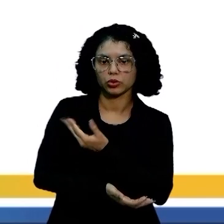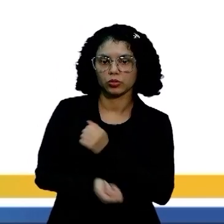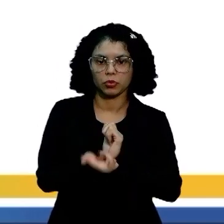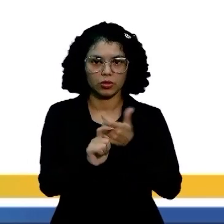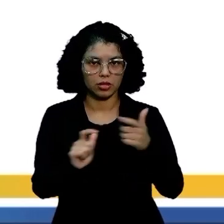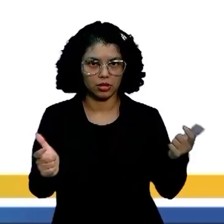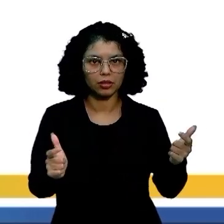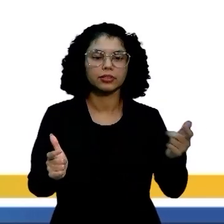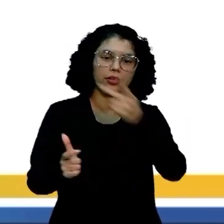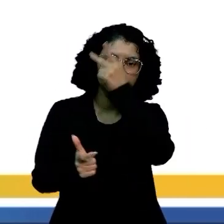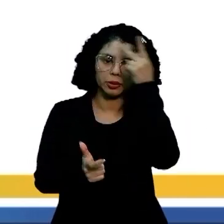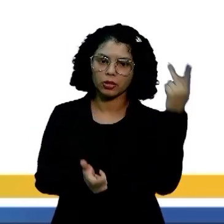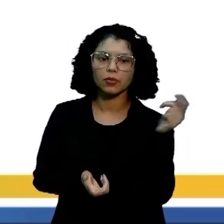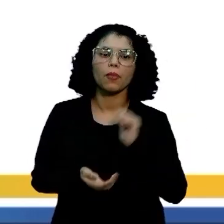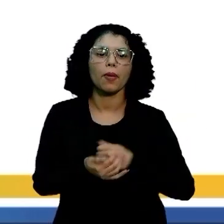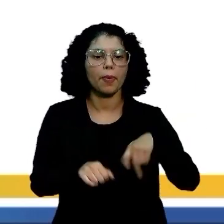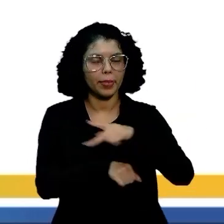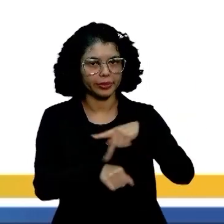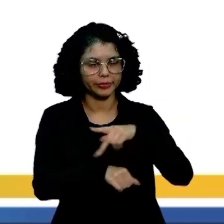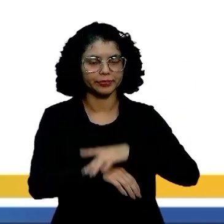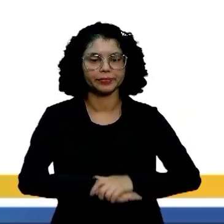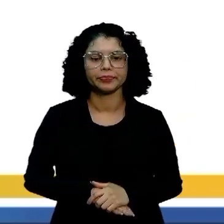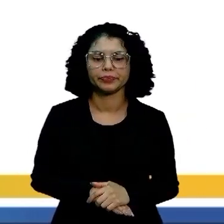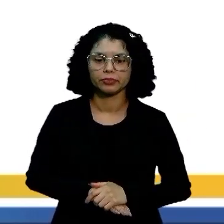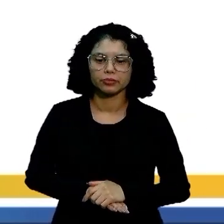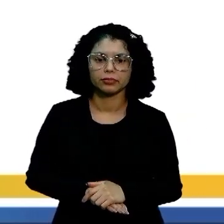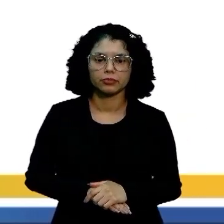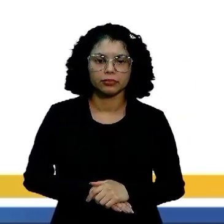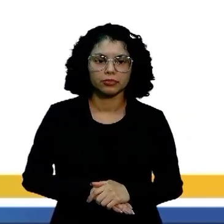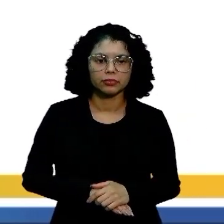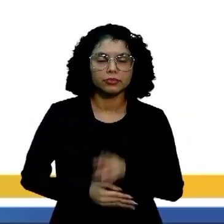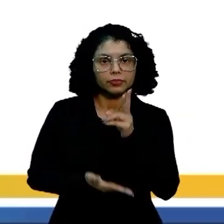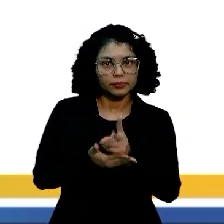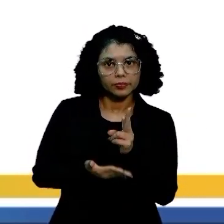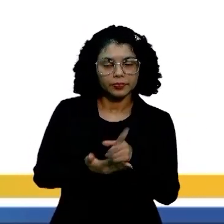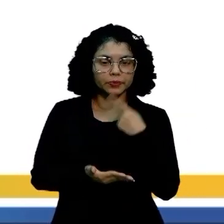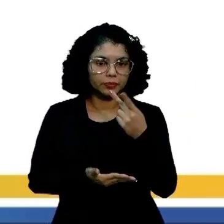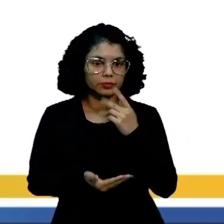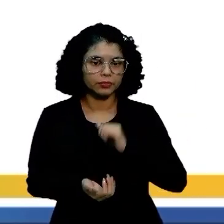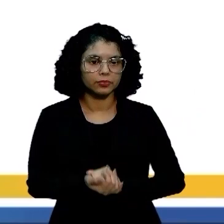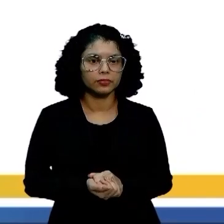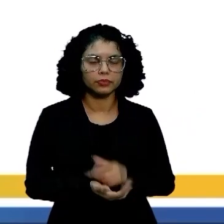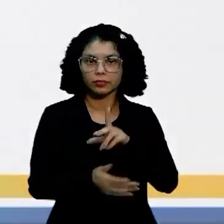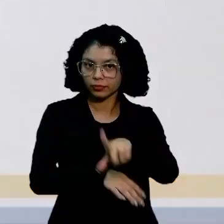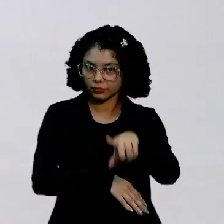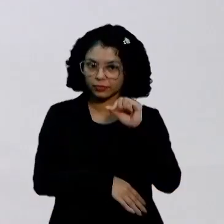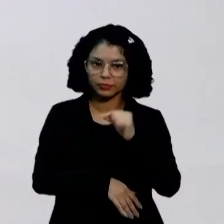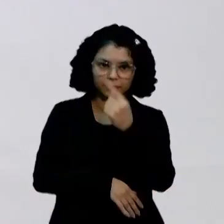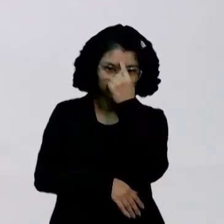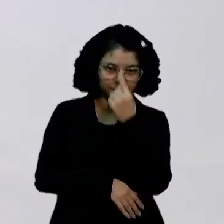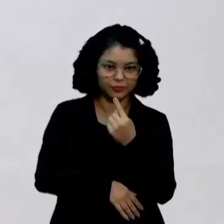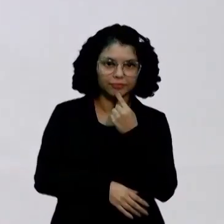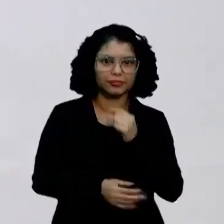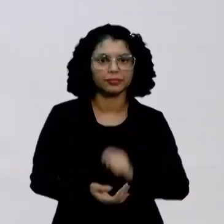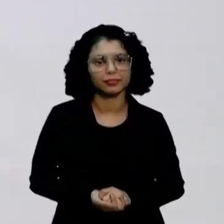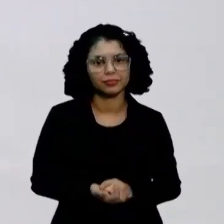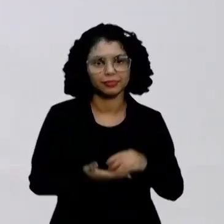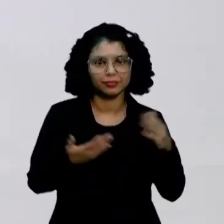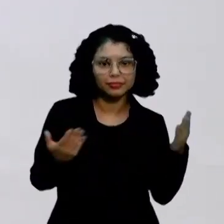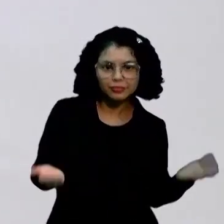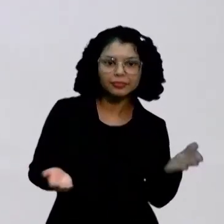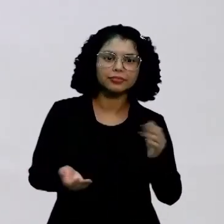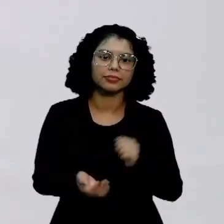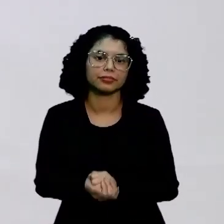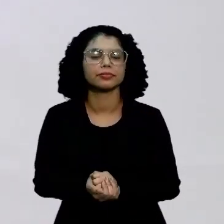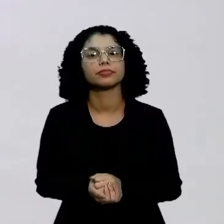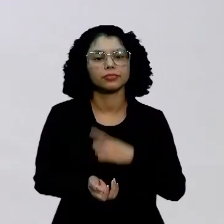habitantes aumentou consideravelmente. Eu sempre falo que eu não escolho as imagens por acaso, viu? Então, as